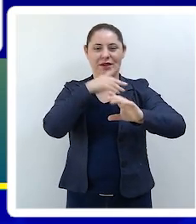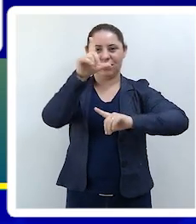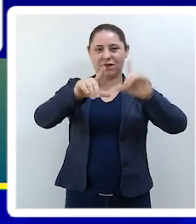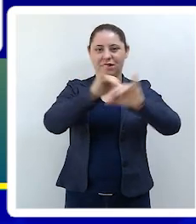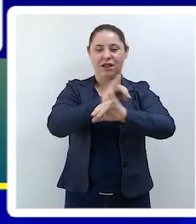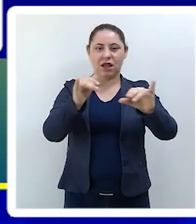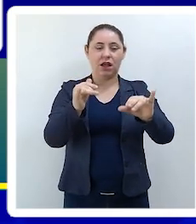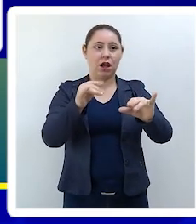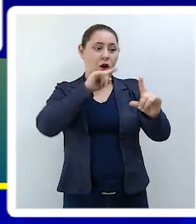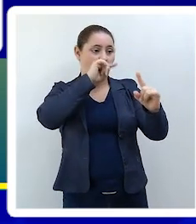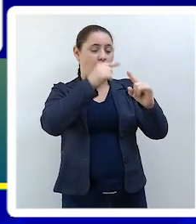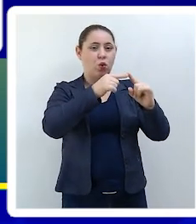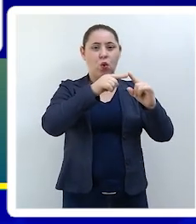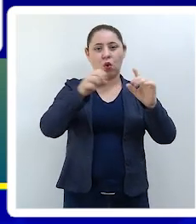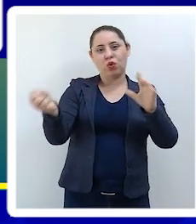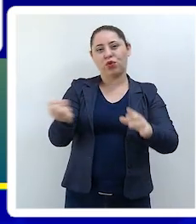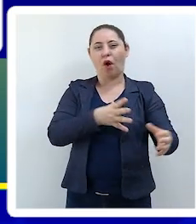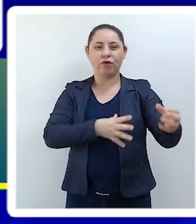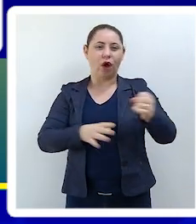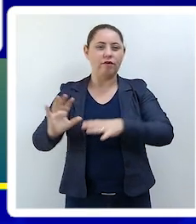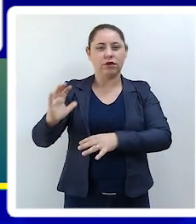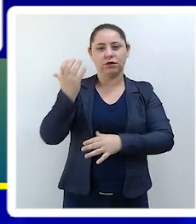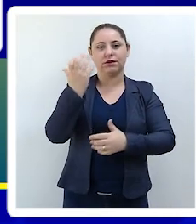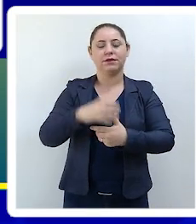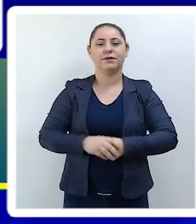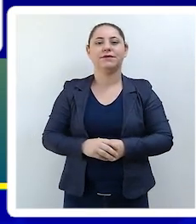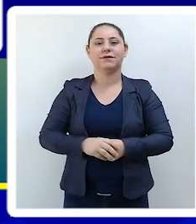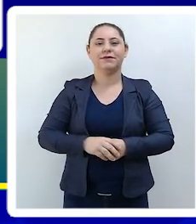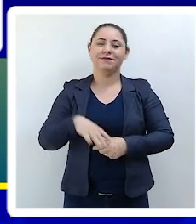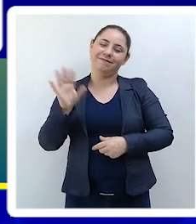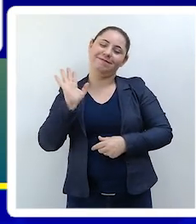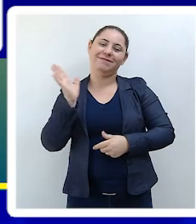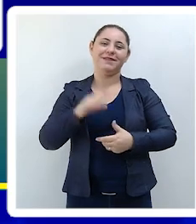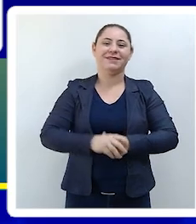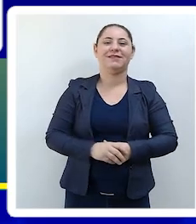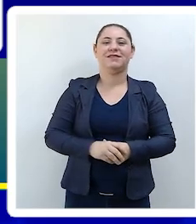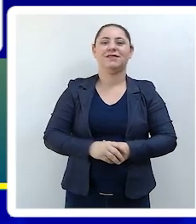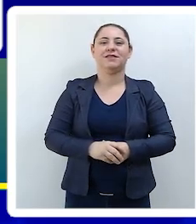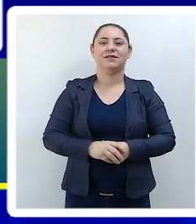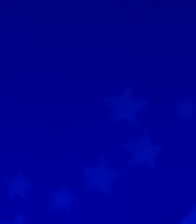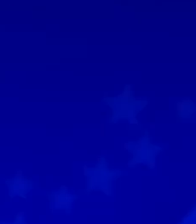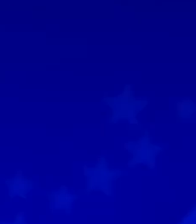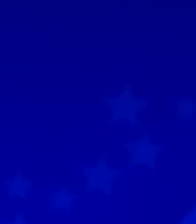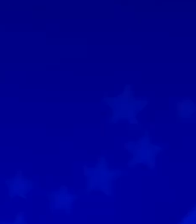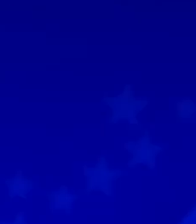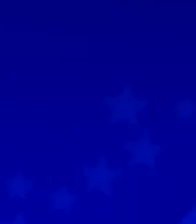e fique por dentro de todas as novidades que acontecem conosco. Nós nos vemos na próxima edição. Até lá!